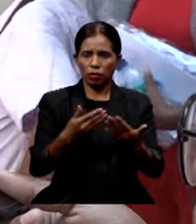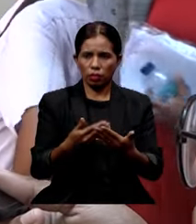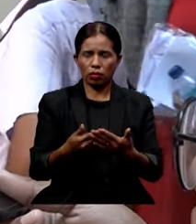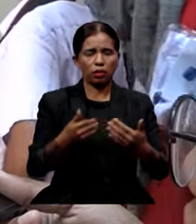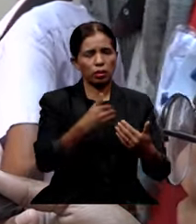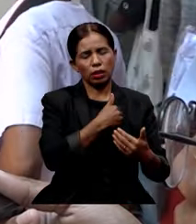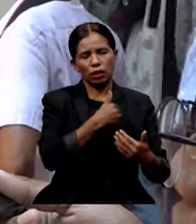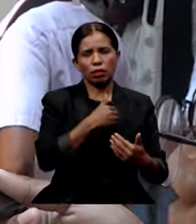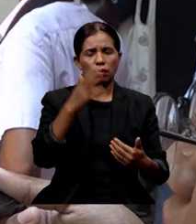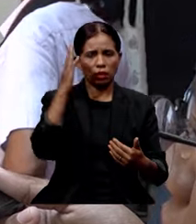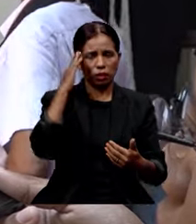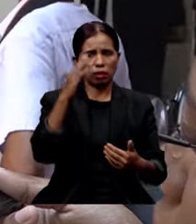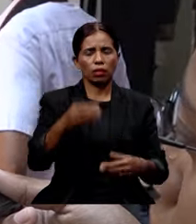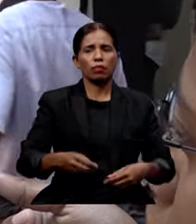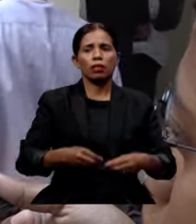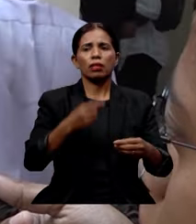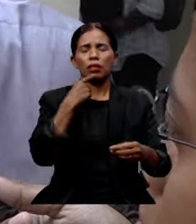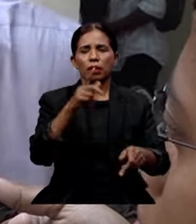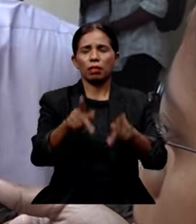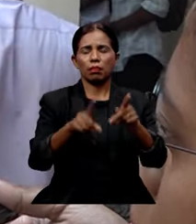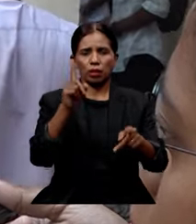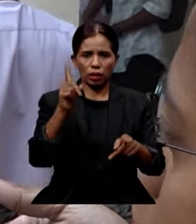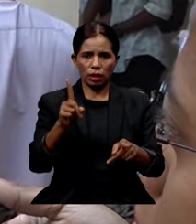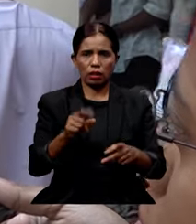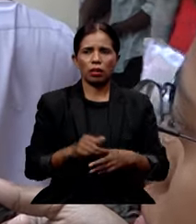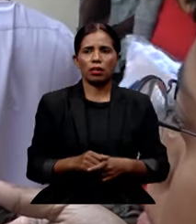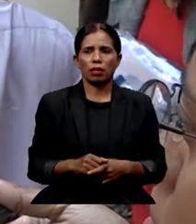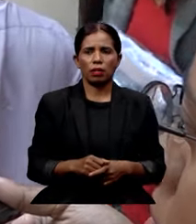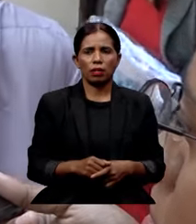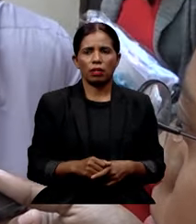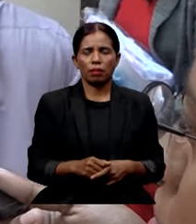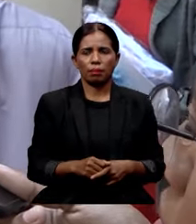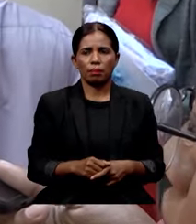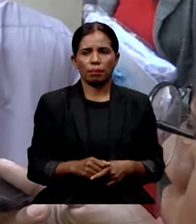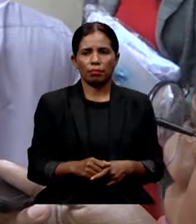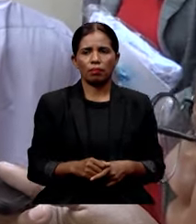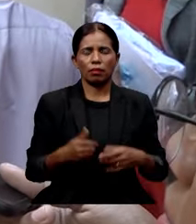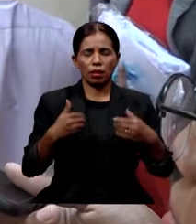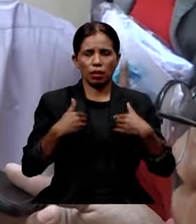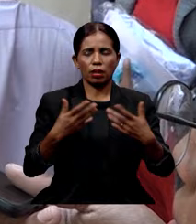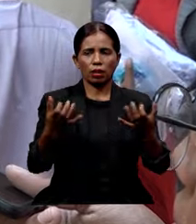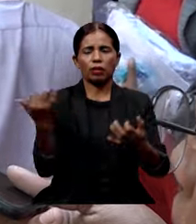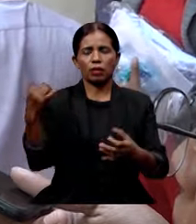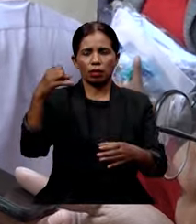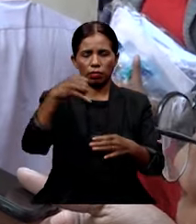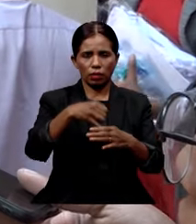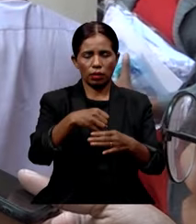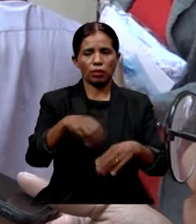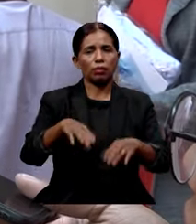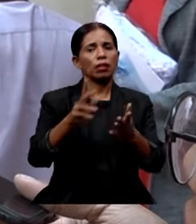o condena ema ida gau ema ruma nebeke ira indício que tá se envolve a tráfico né